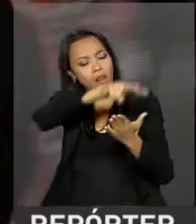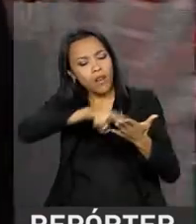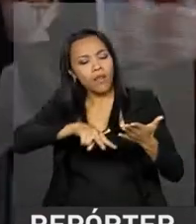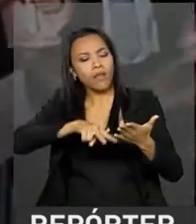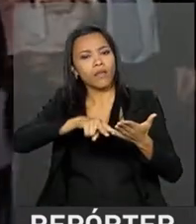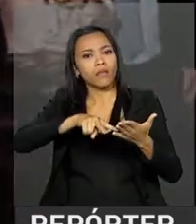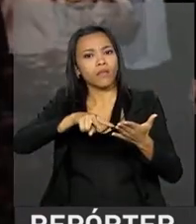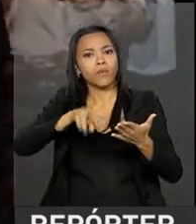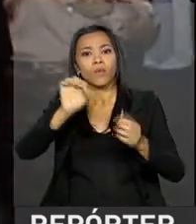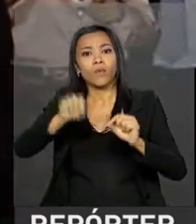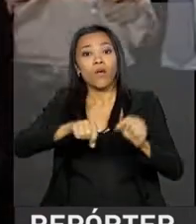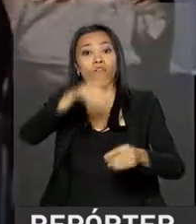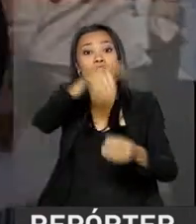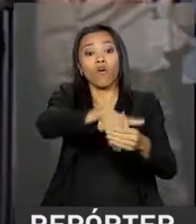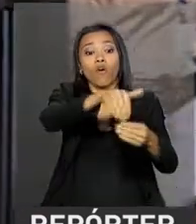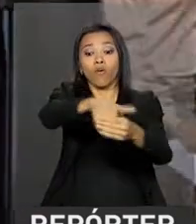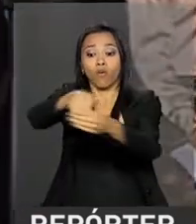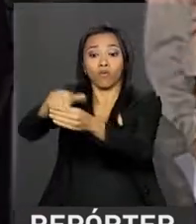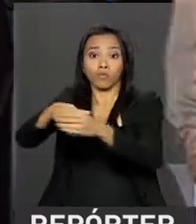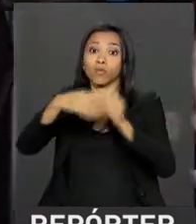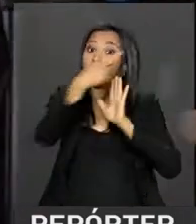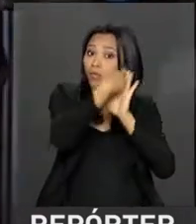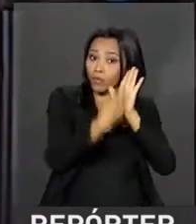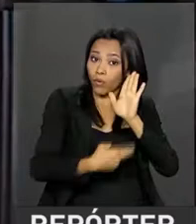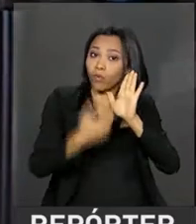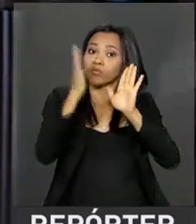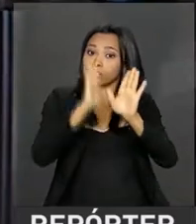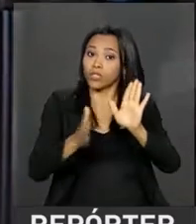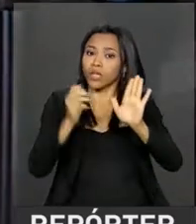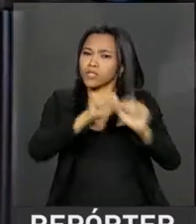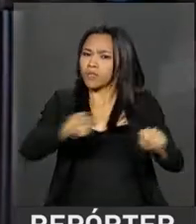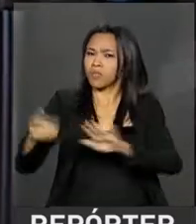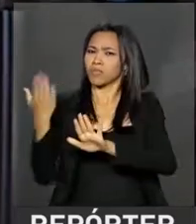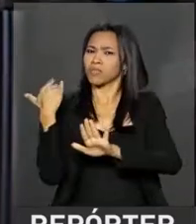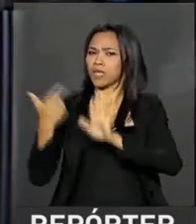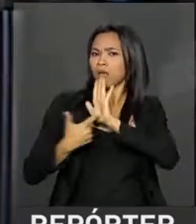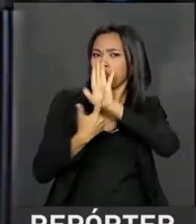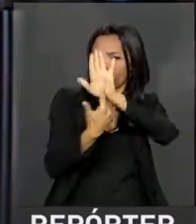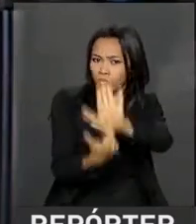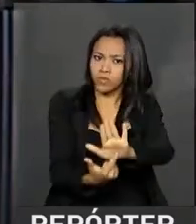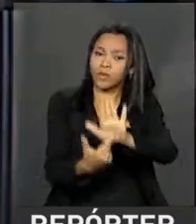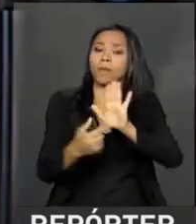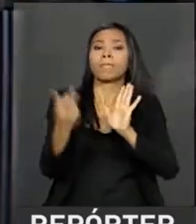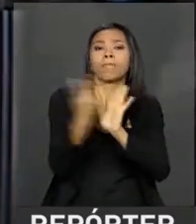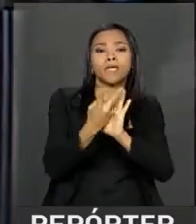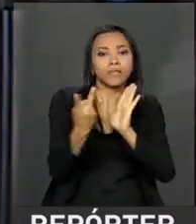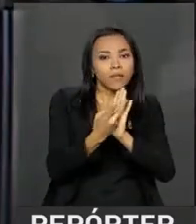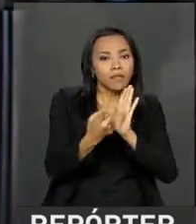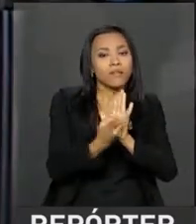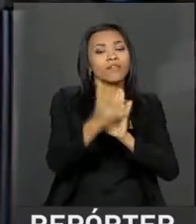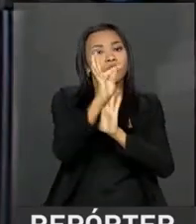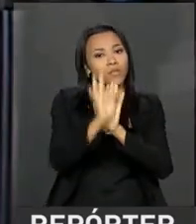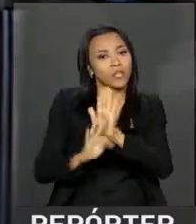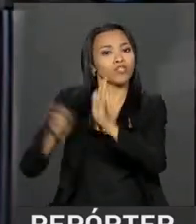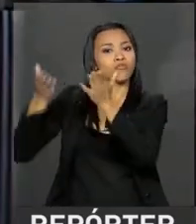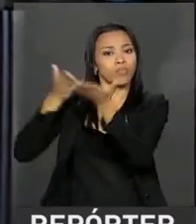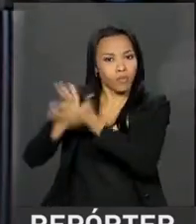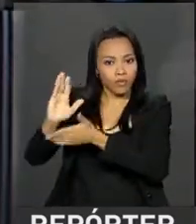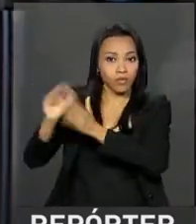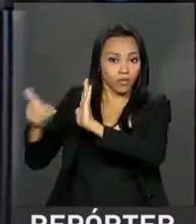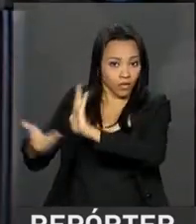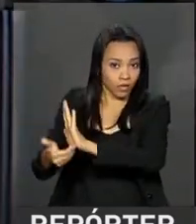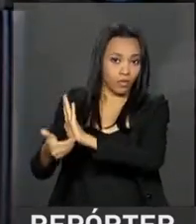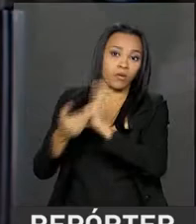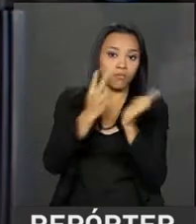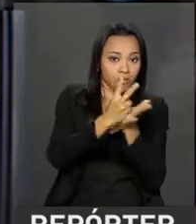separado ao relatório do senador Romero Jucá, apresentado na semana passada e que manteve o texto aprovado na Câmara dos